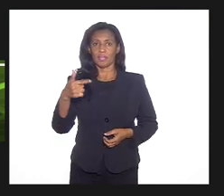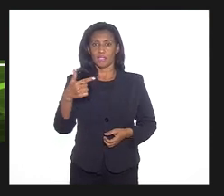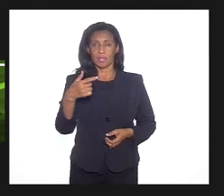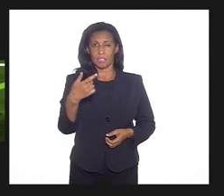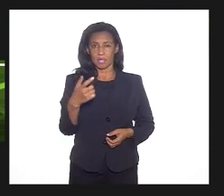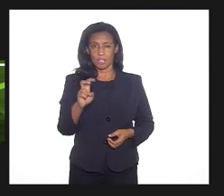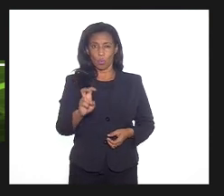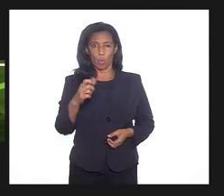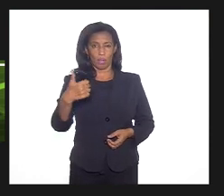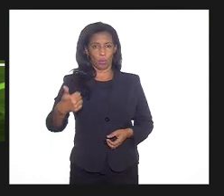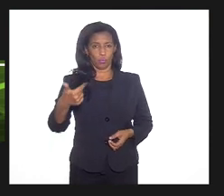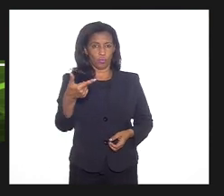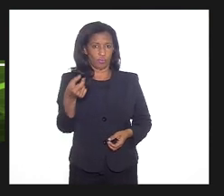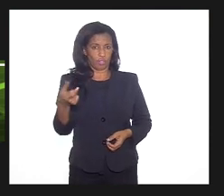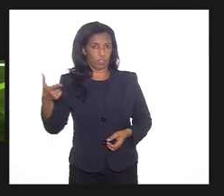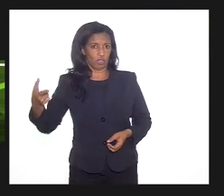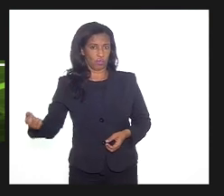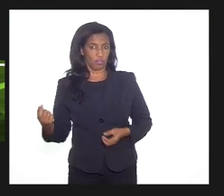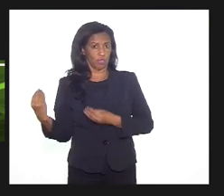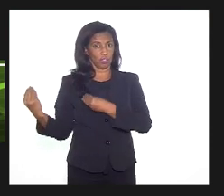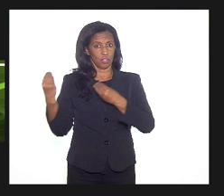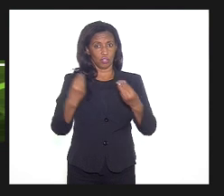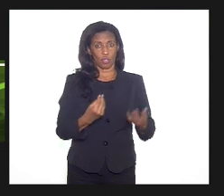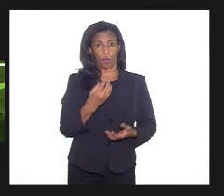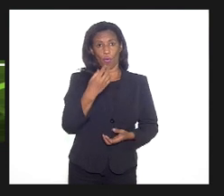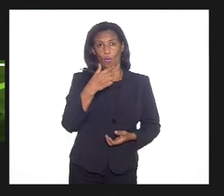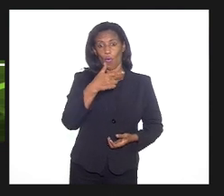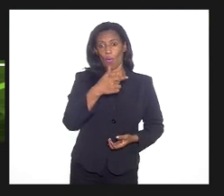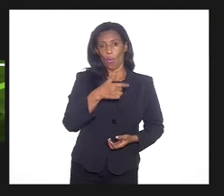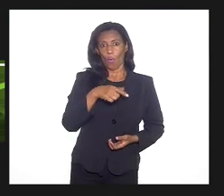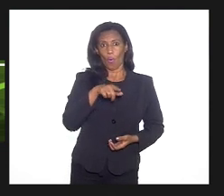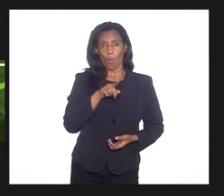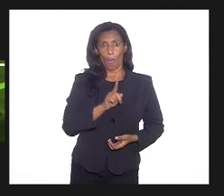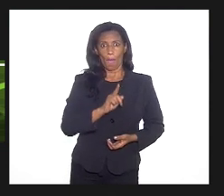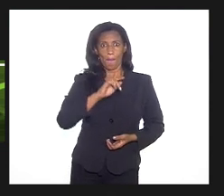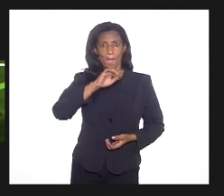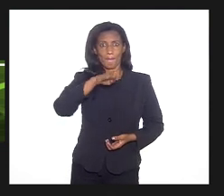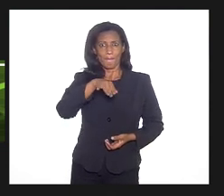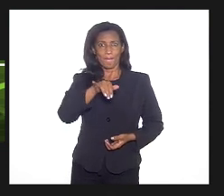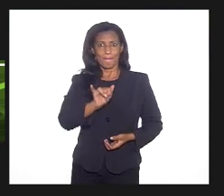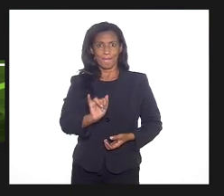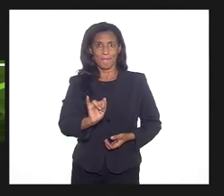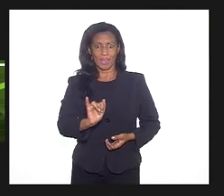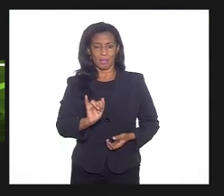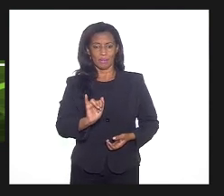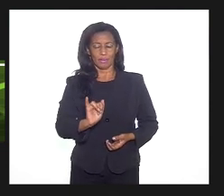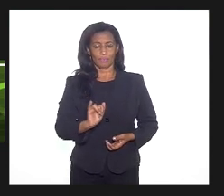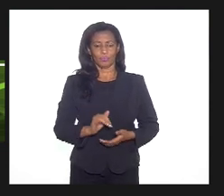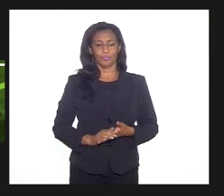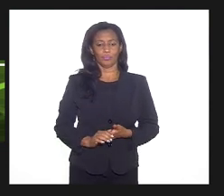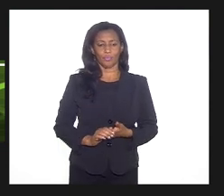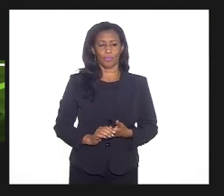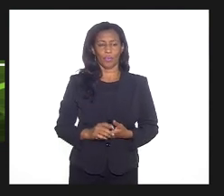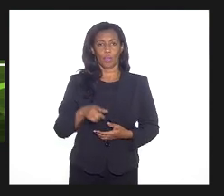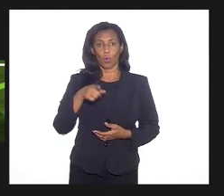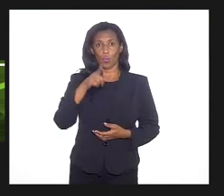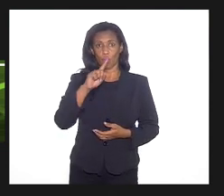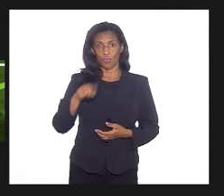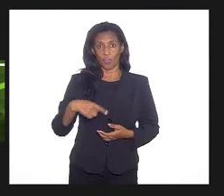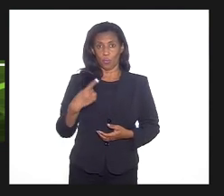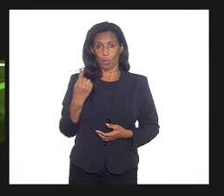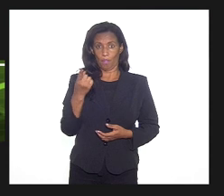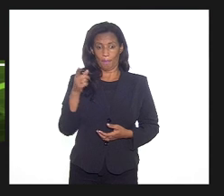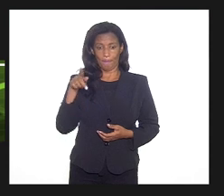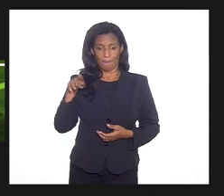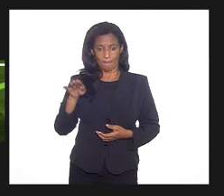2020, que gerou 1,1 bi, por isso é que tem um crescimento maior aqui em novembro, 1,1 bi,